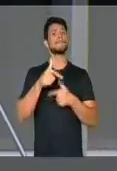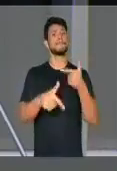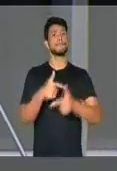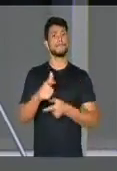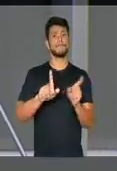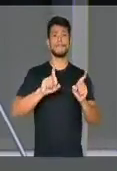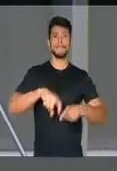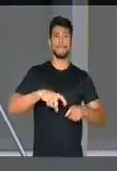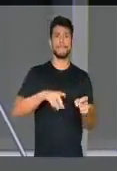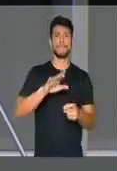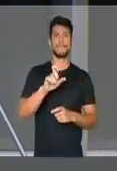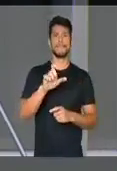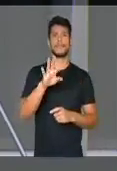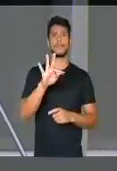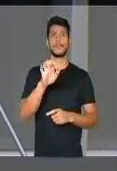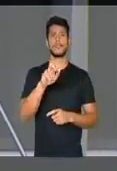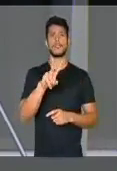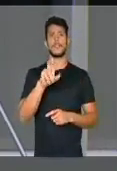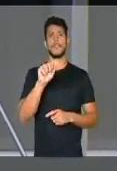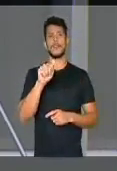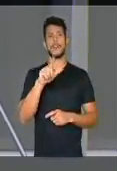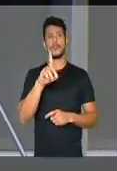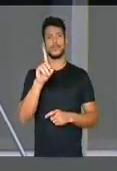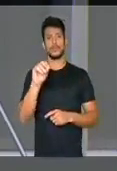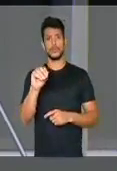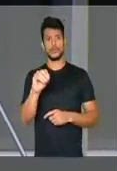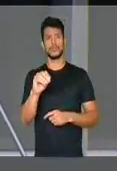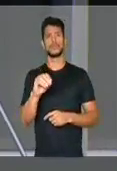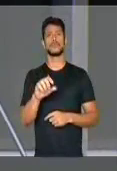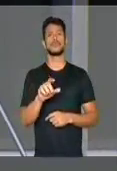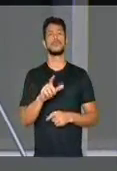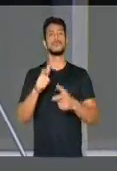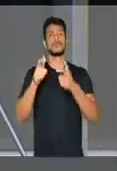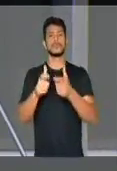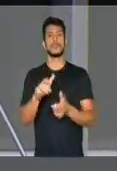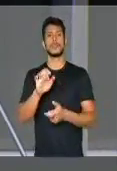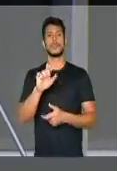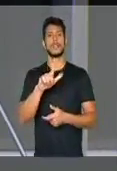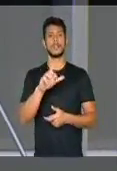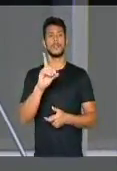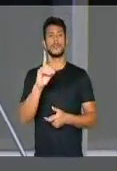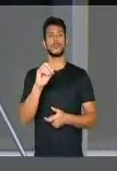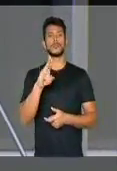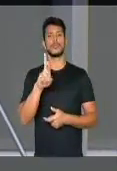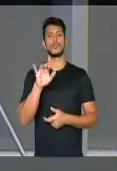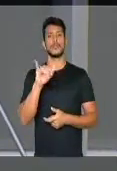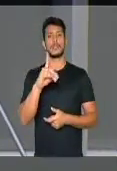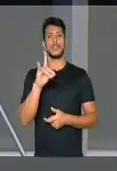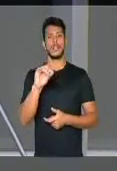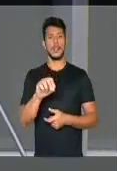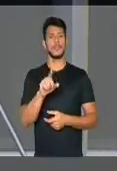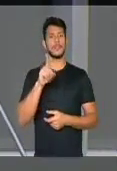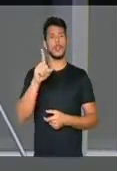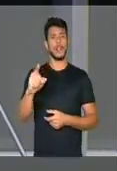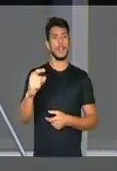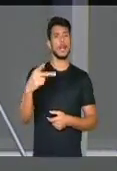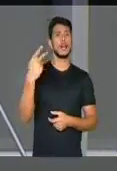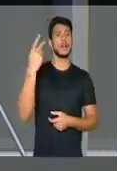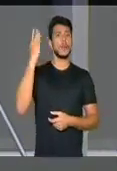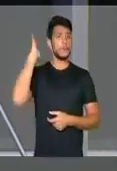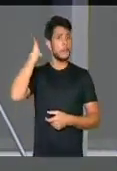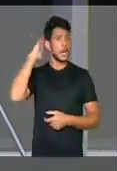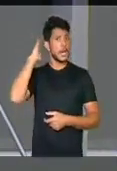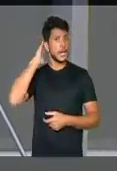trabalhador rural Etevaldo Soares Costa, em Eldorado dos Carajás, no sudeste do